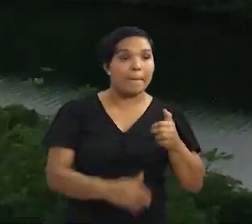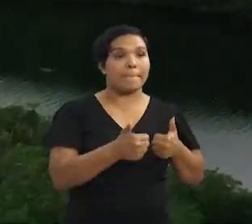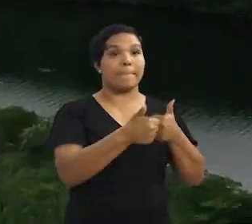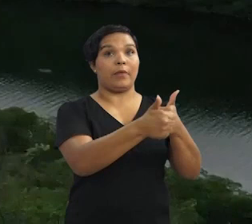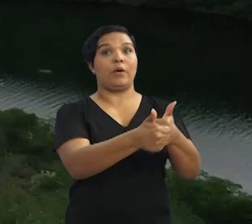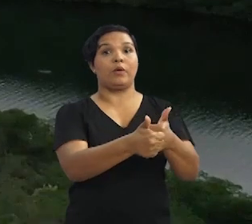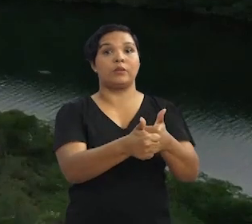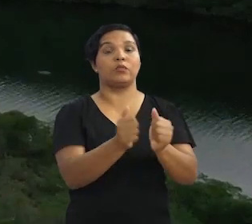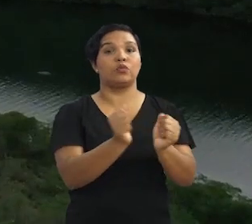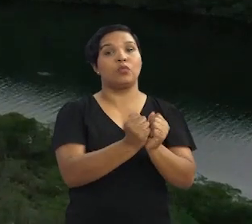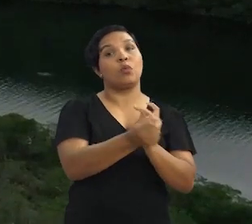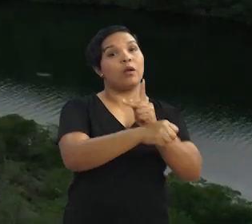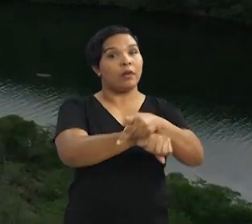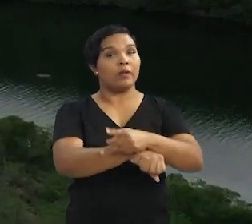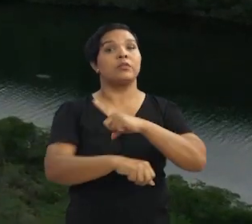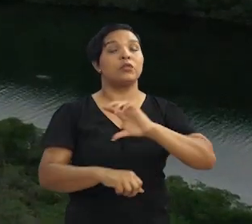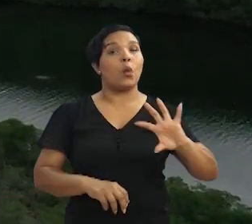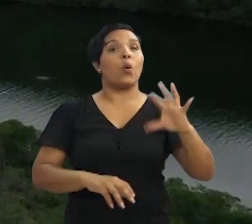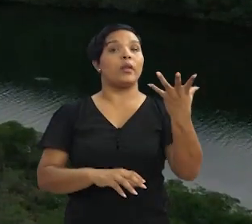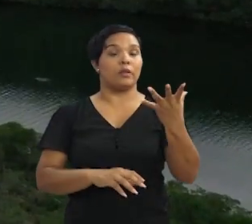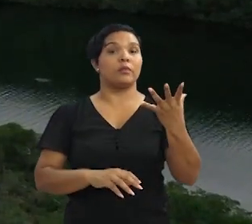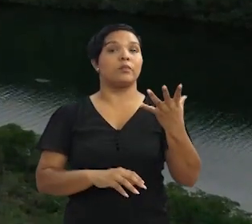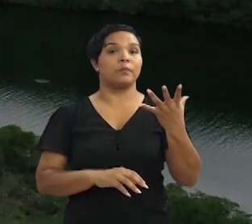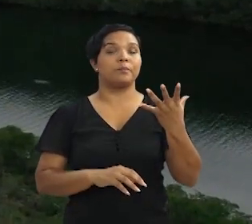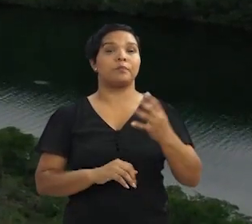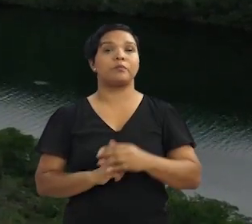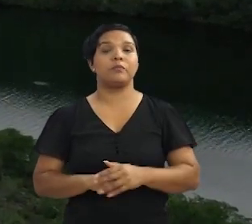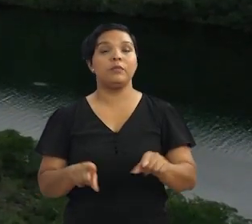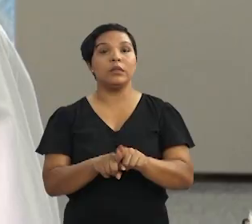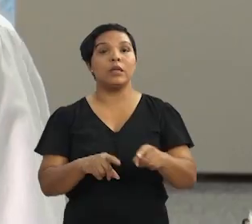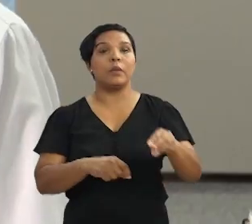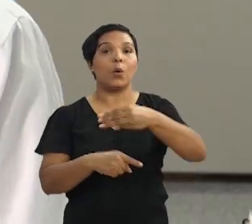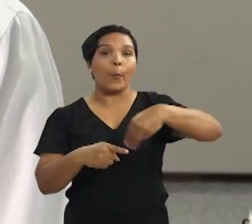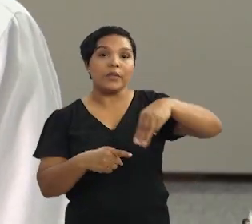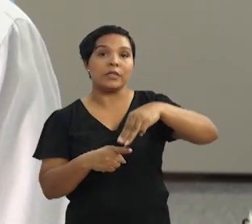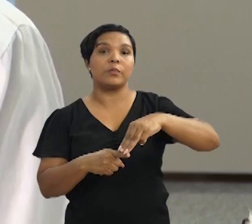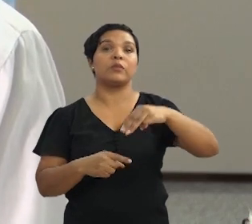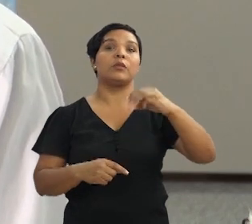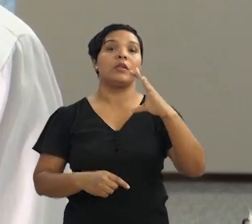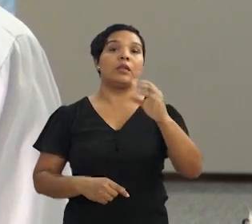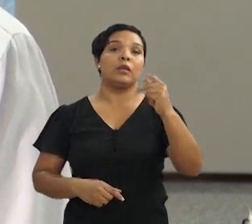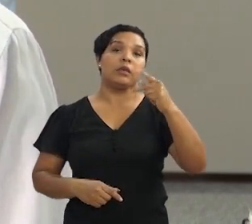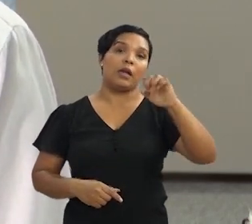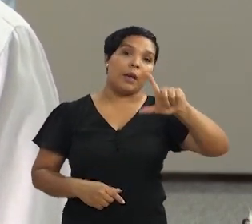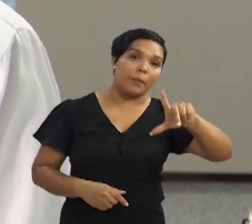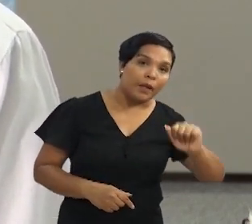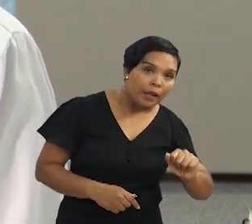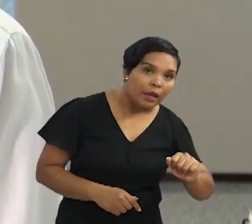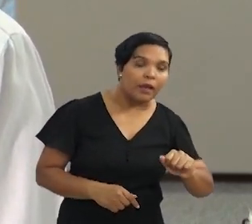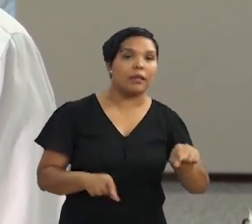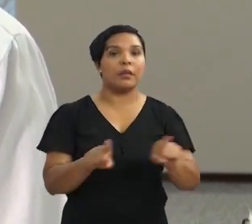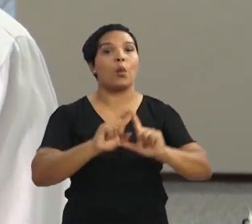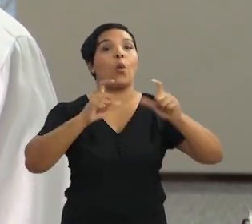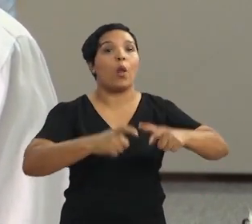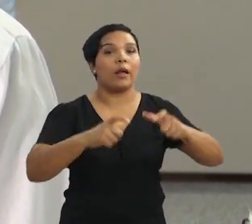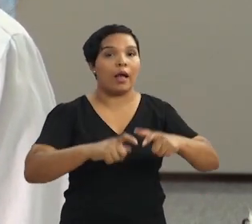Redondo, devido à proximidade, né, com Paulo Afonso, onde já tinha ocorrido um caso. O município de Capela, onde a gente tem uma mancha de